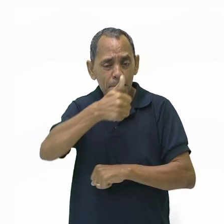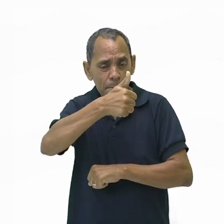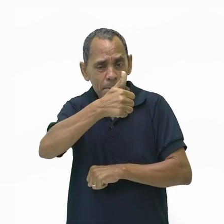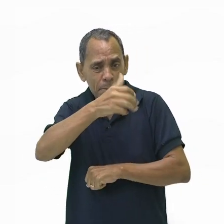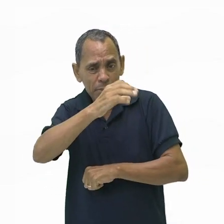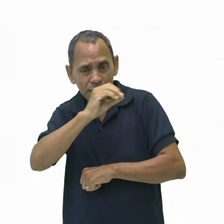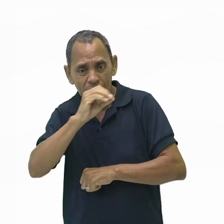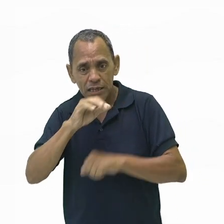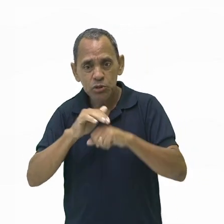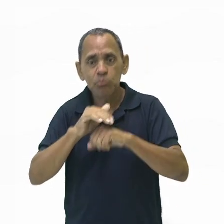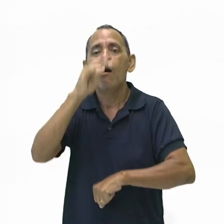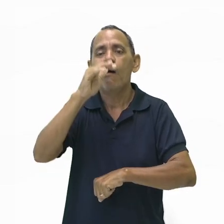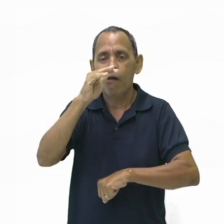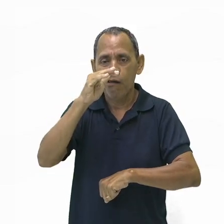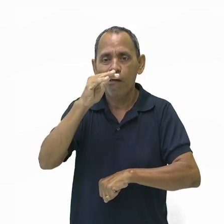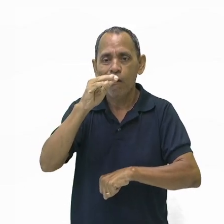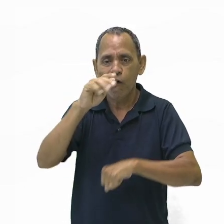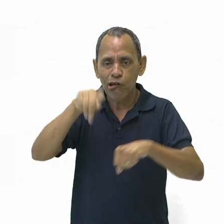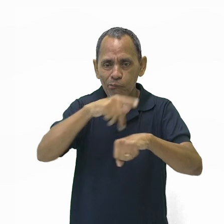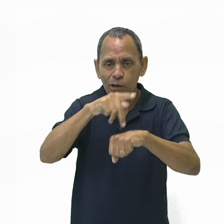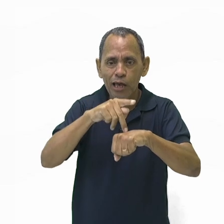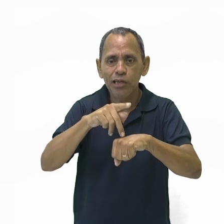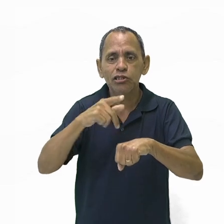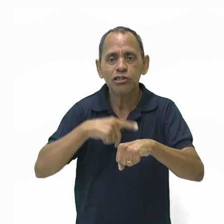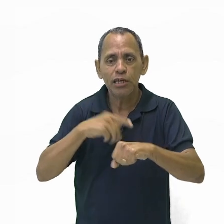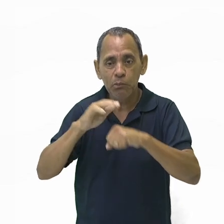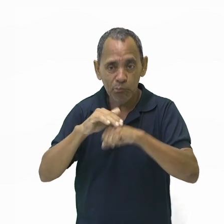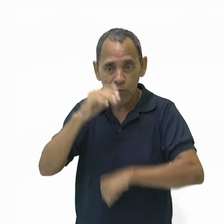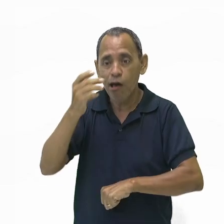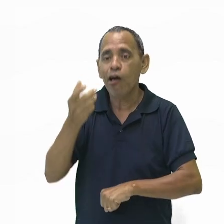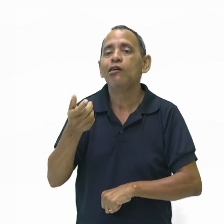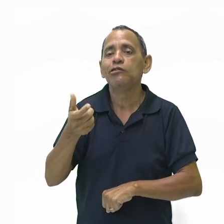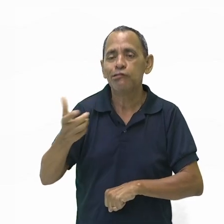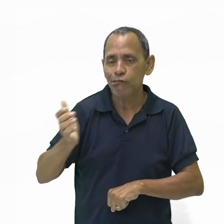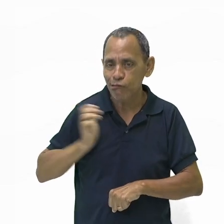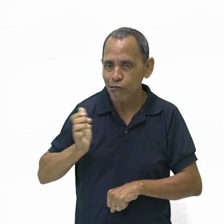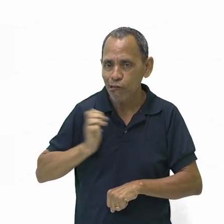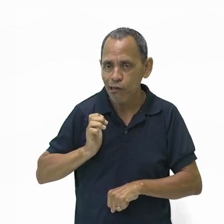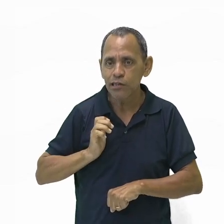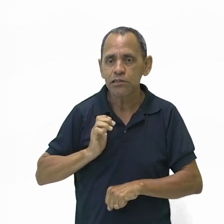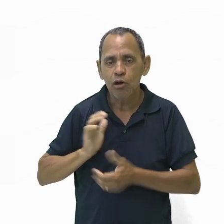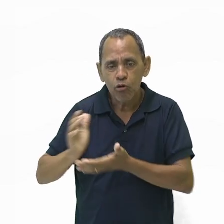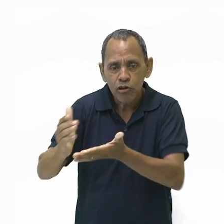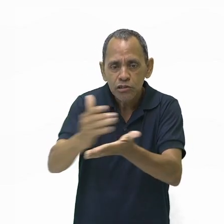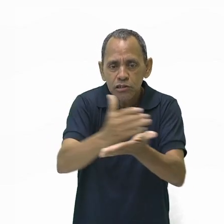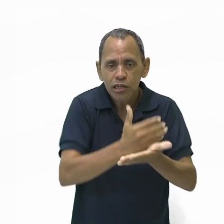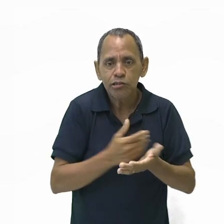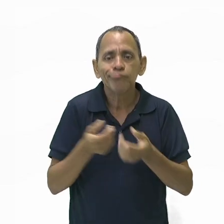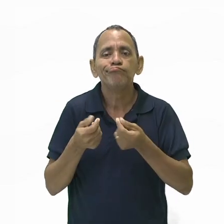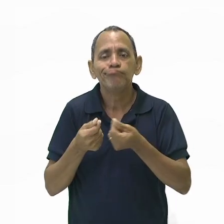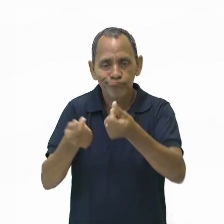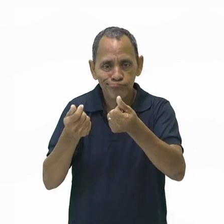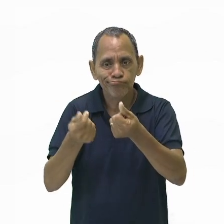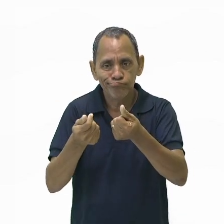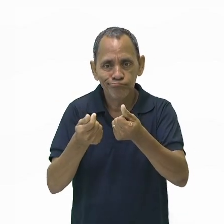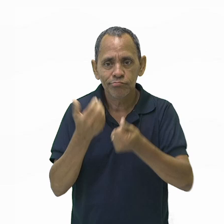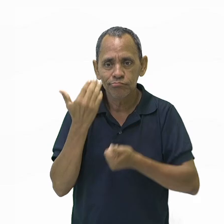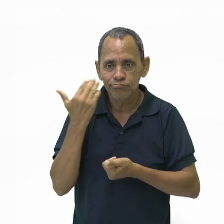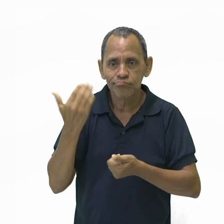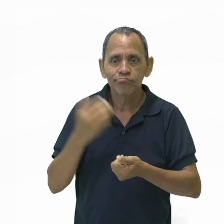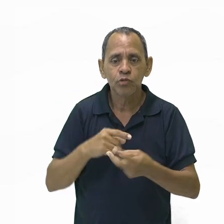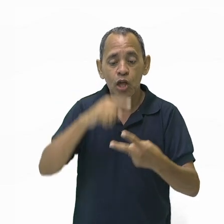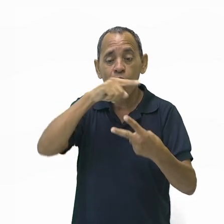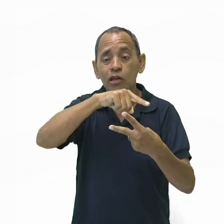maior concentração de renda do mundo. Esse dado que está aparecendo aí é de 2019, onde o Brasil era a segunda maior